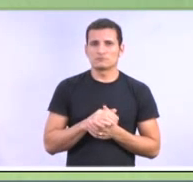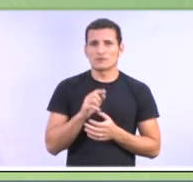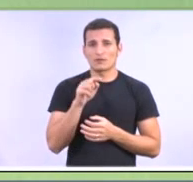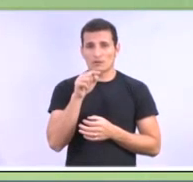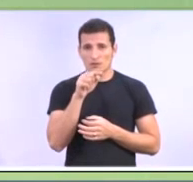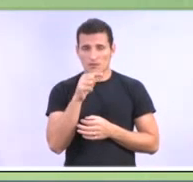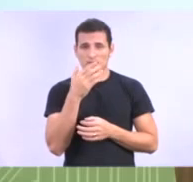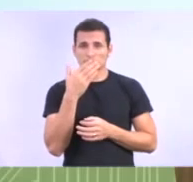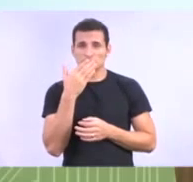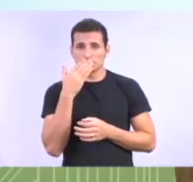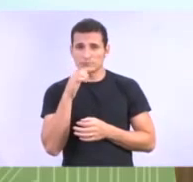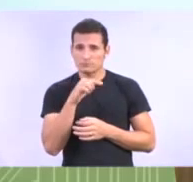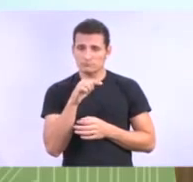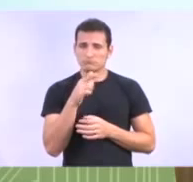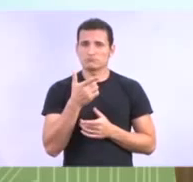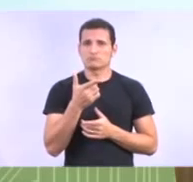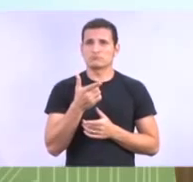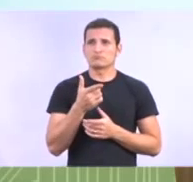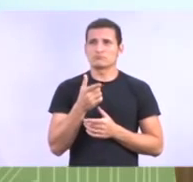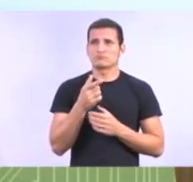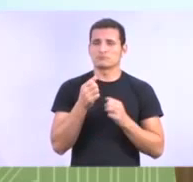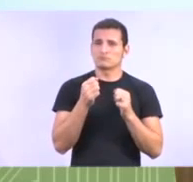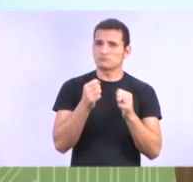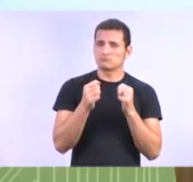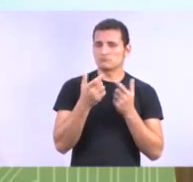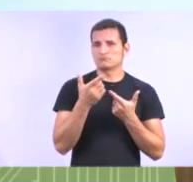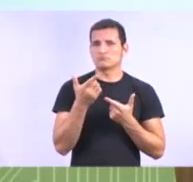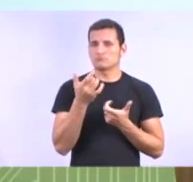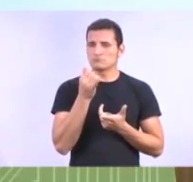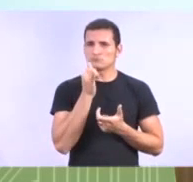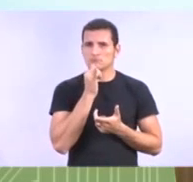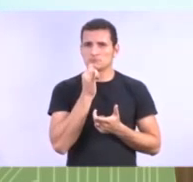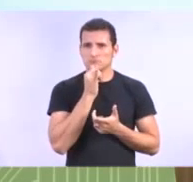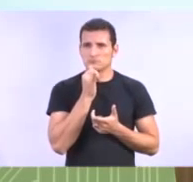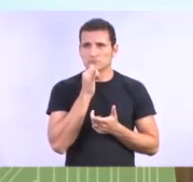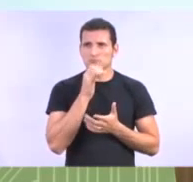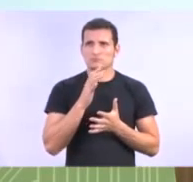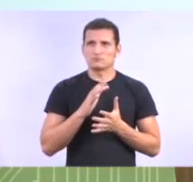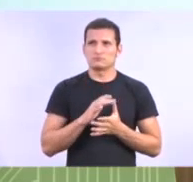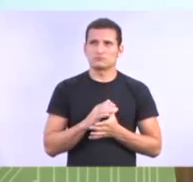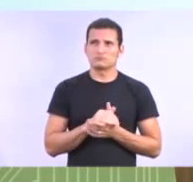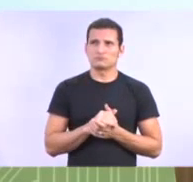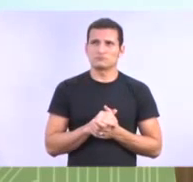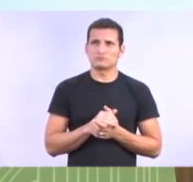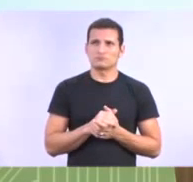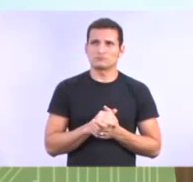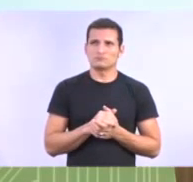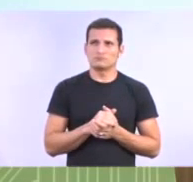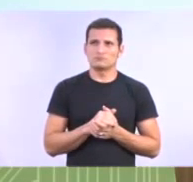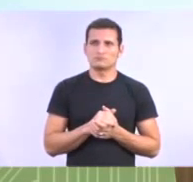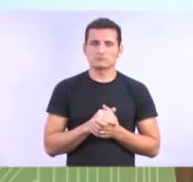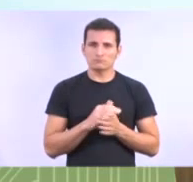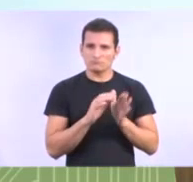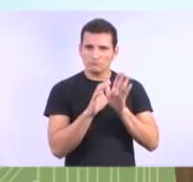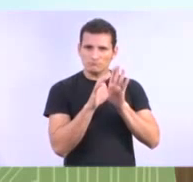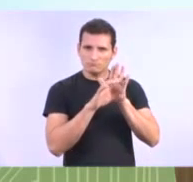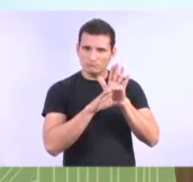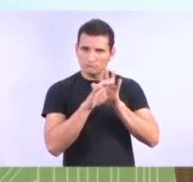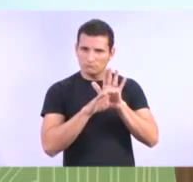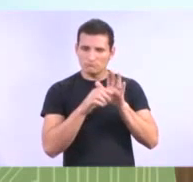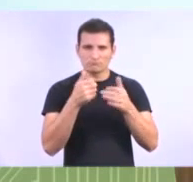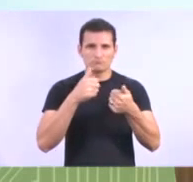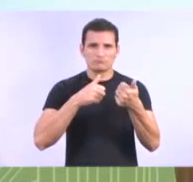de conexões aí que nós podemos exemplificar para trazer para o conceito de